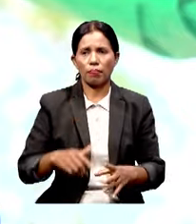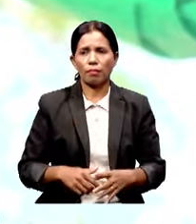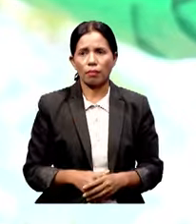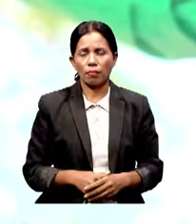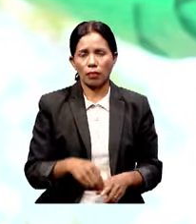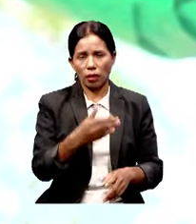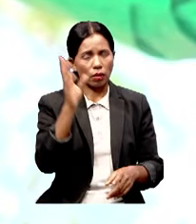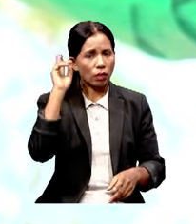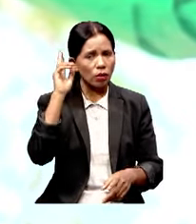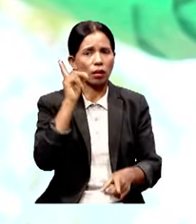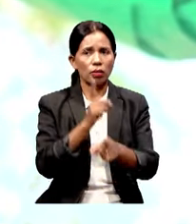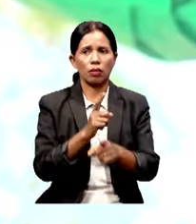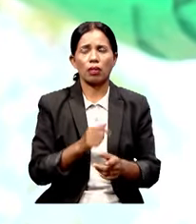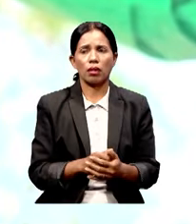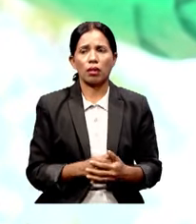Rona Galaev.